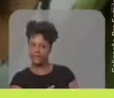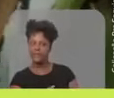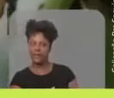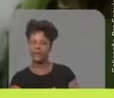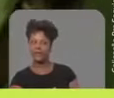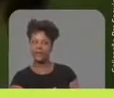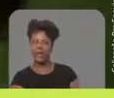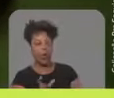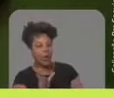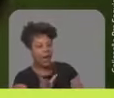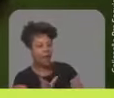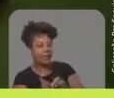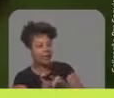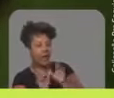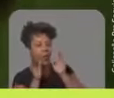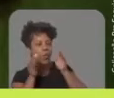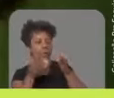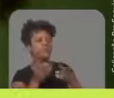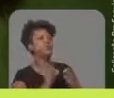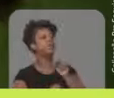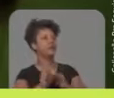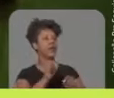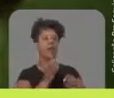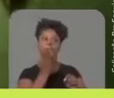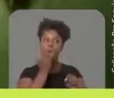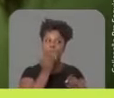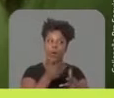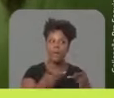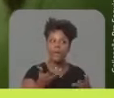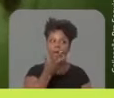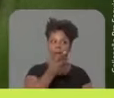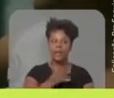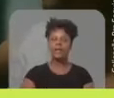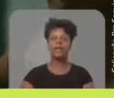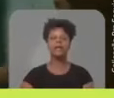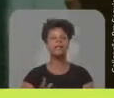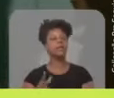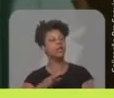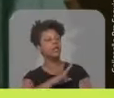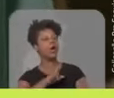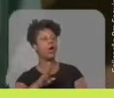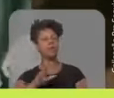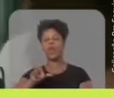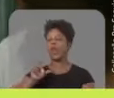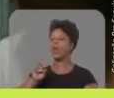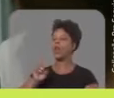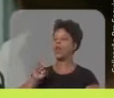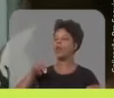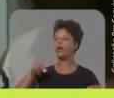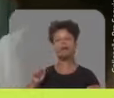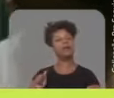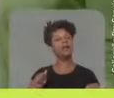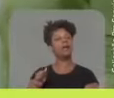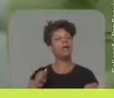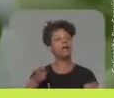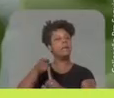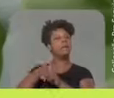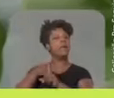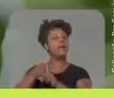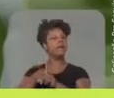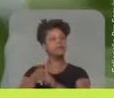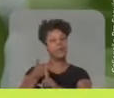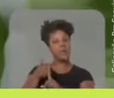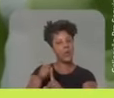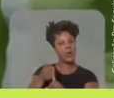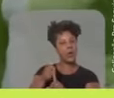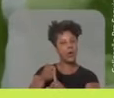direitinho, né? Esse cartão é pra alimentar ela bem. Nossa, como é que ela chama? Lorena. Lorena, quantos